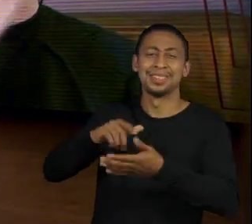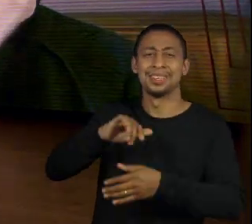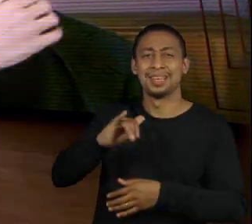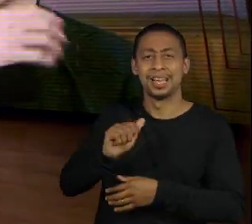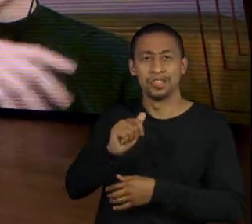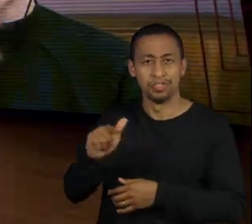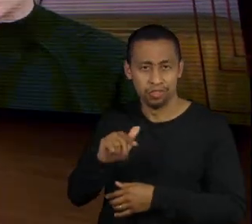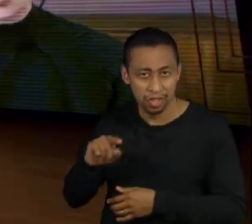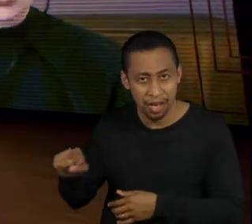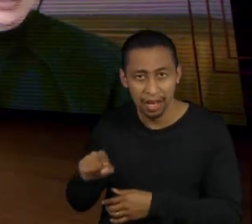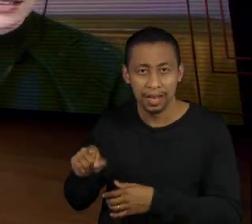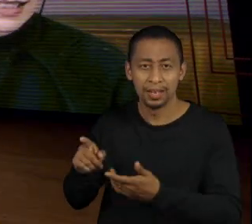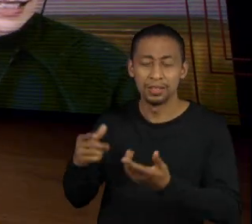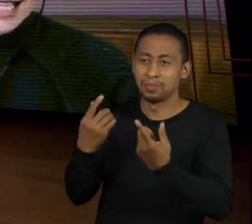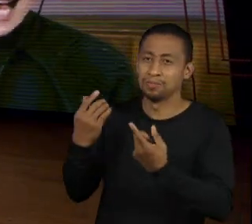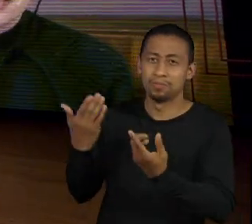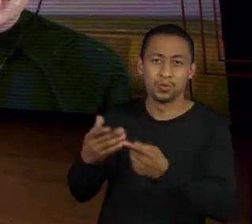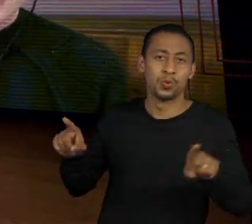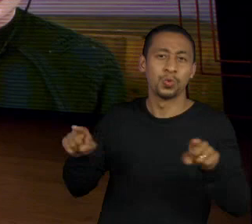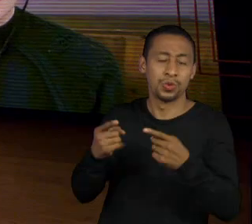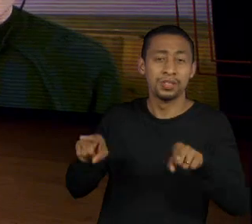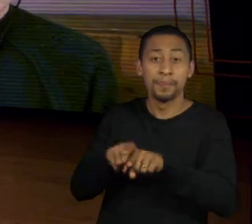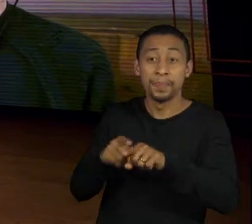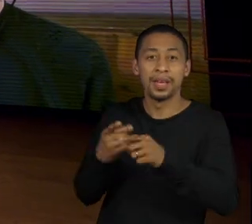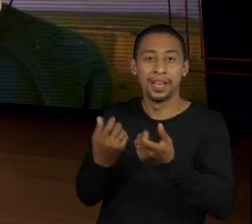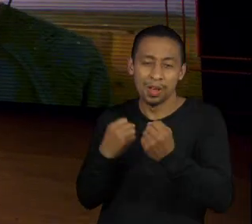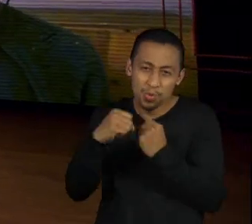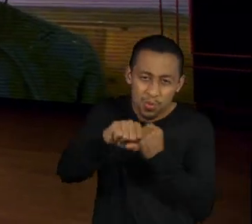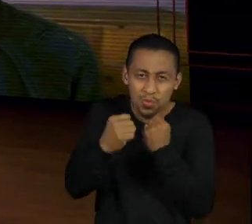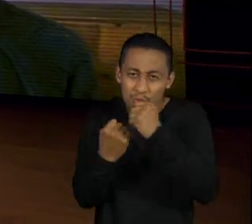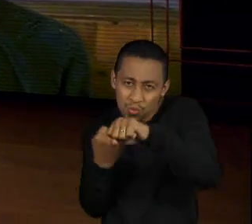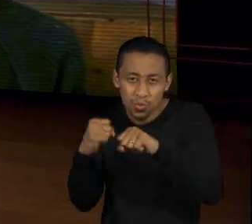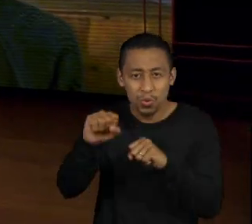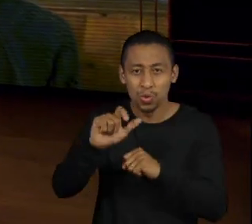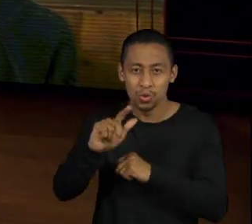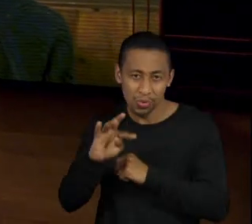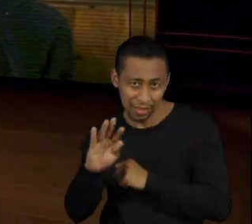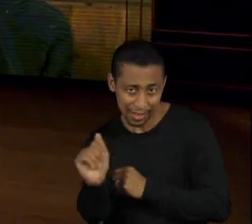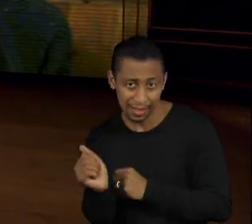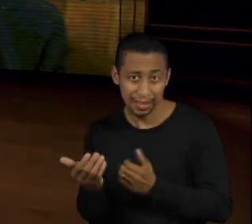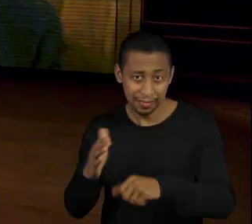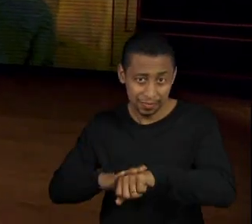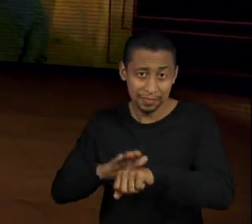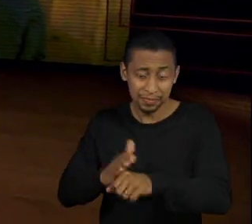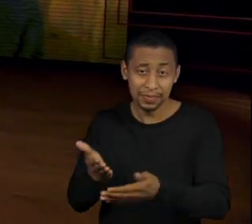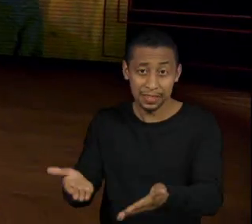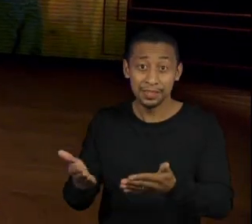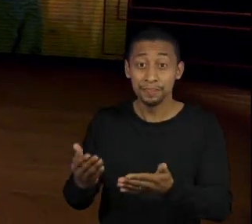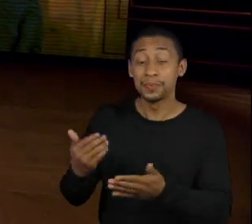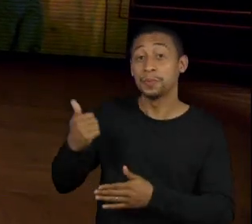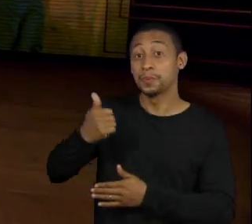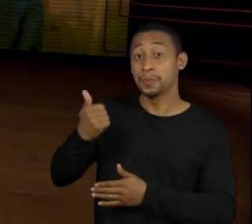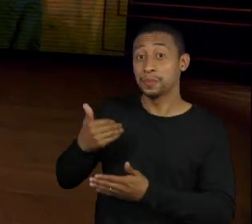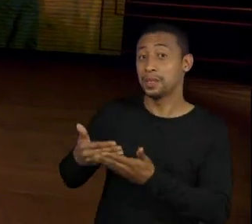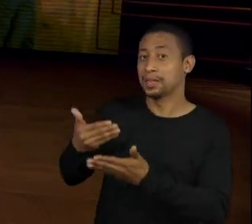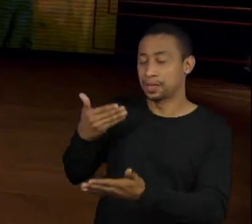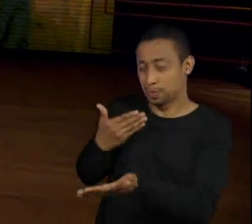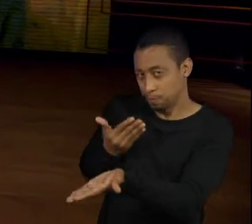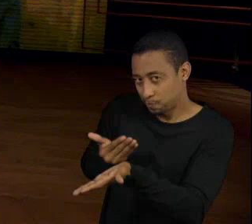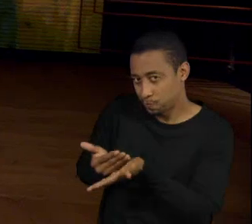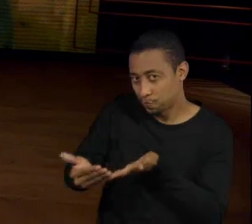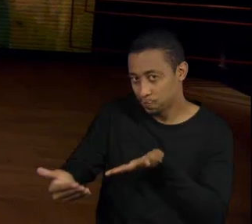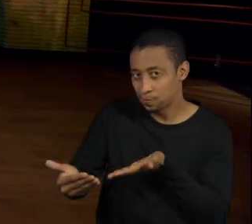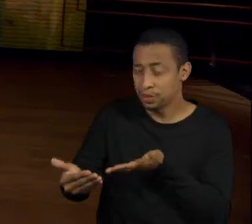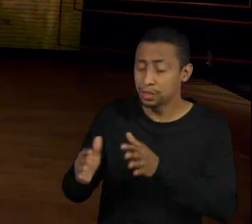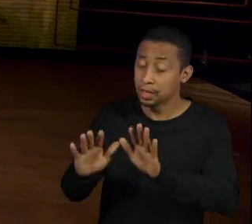fiz luta, e nada me interessava muito. E essa foi a primeira atividade, no caso, que ainda para mim não era